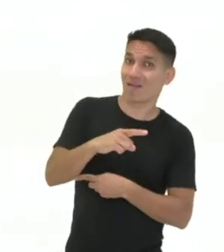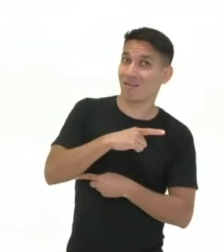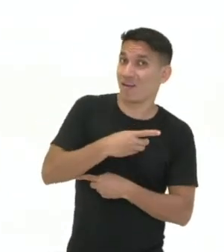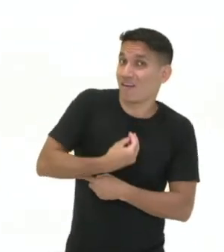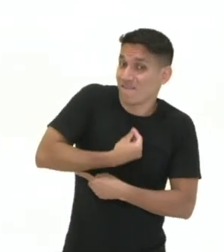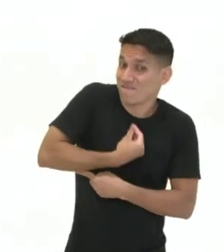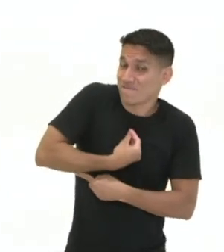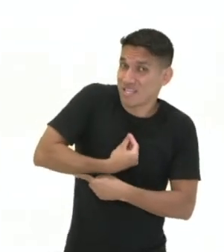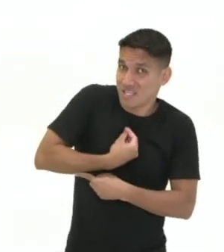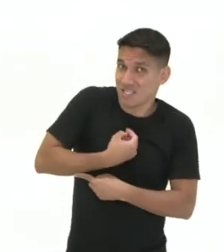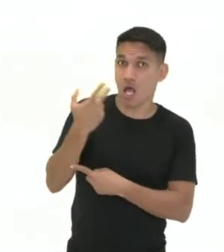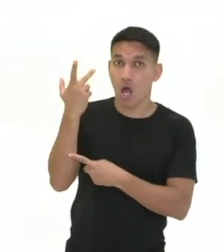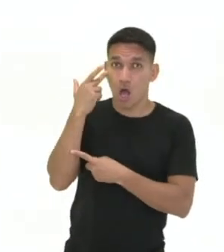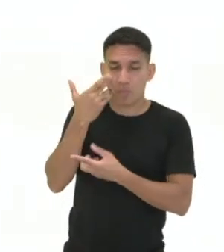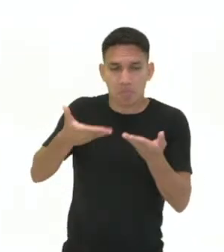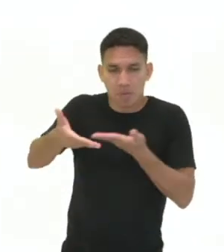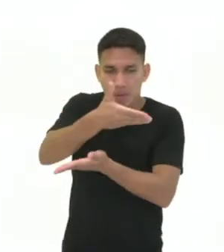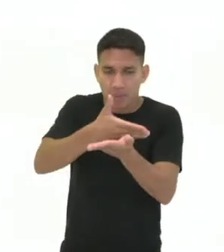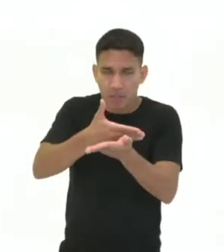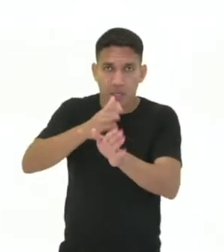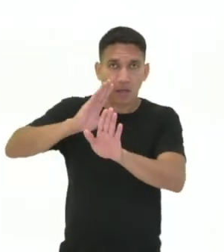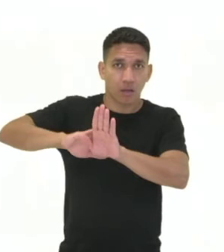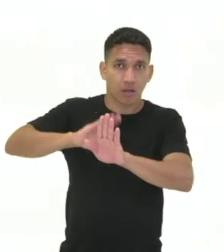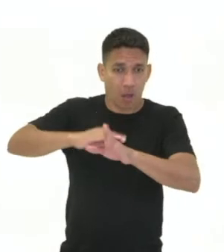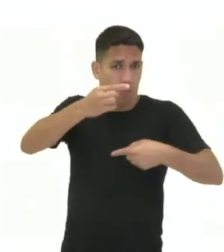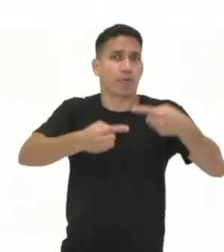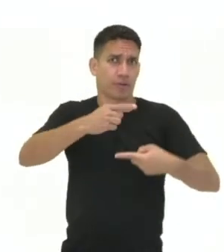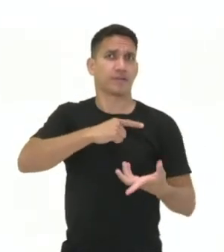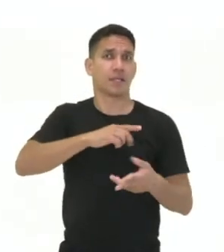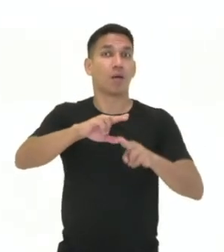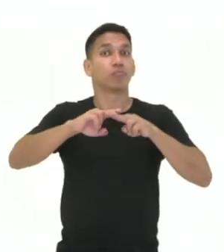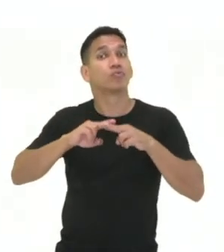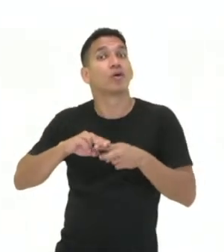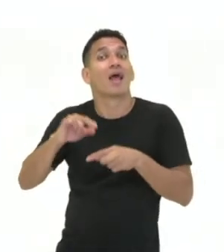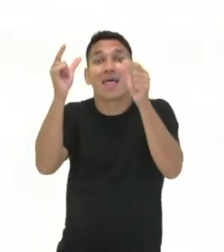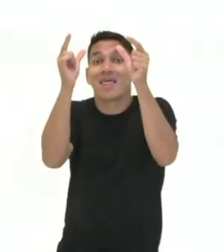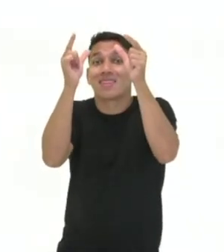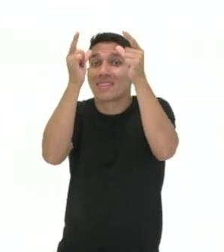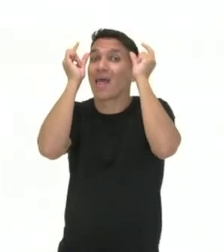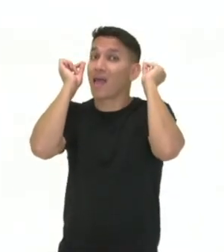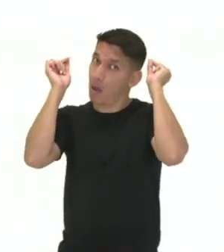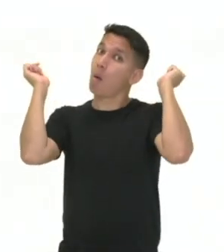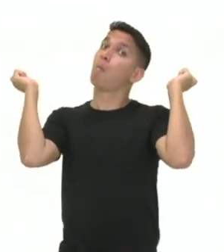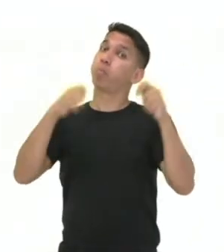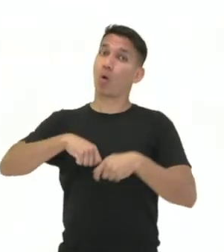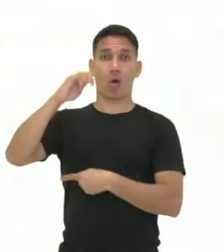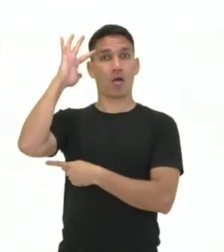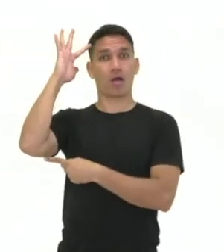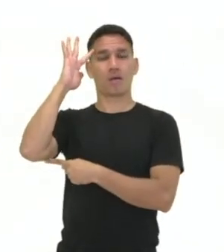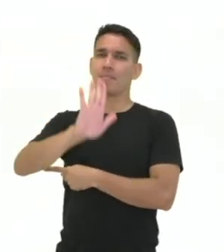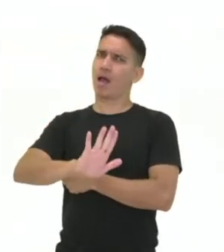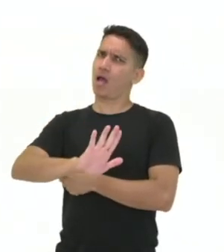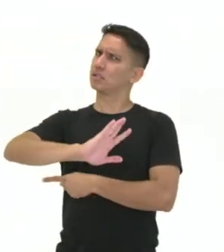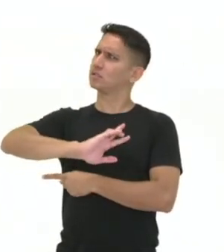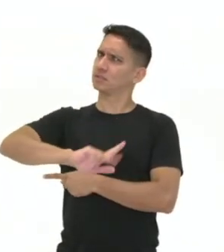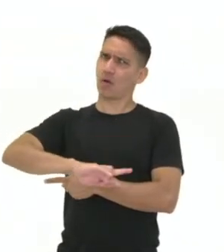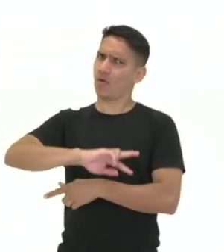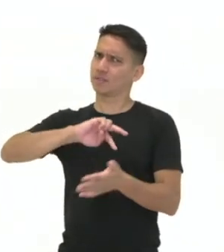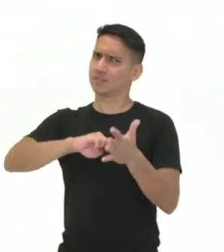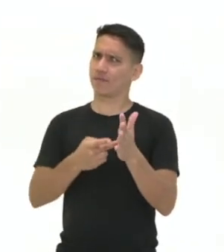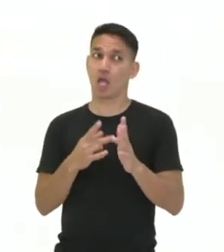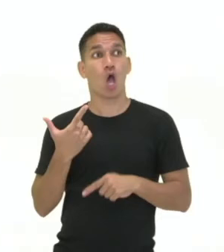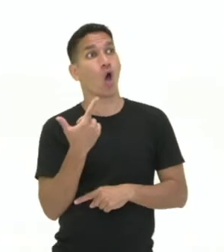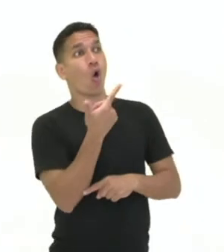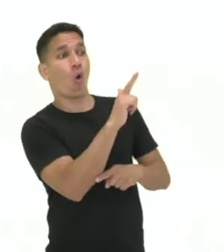há política. Os gregos podem ter teorizado sobre o tema, mas isso não significa que outros